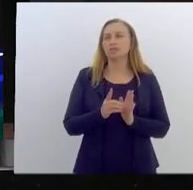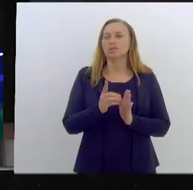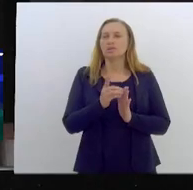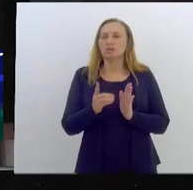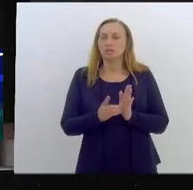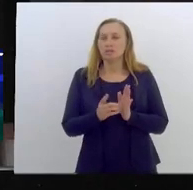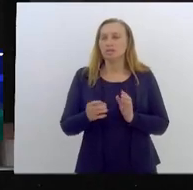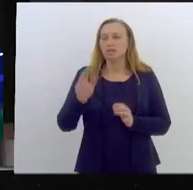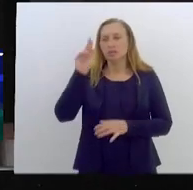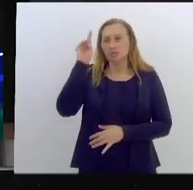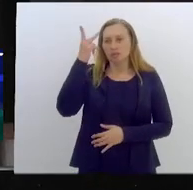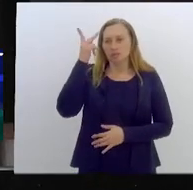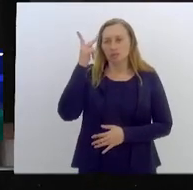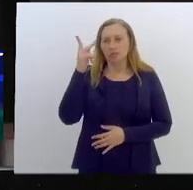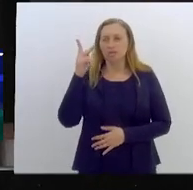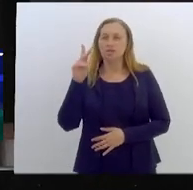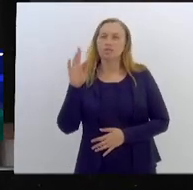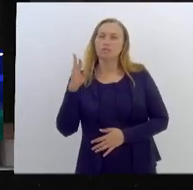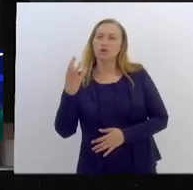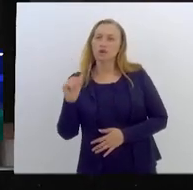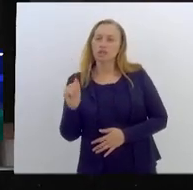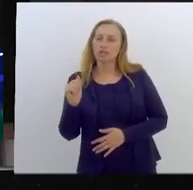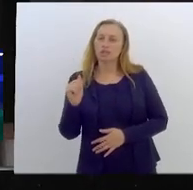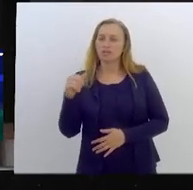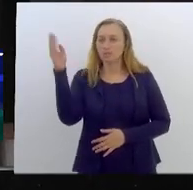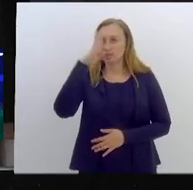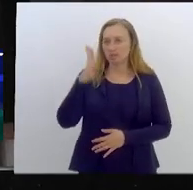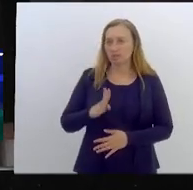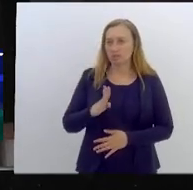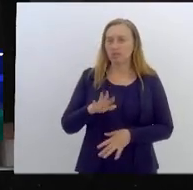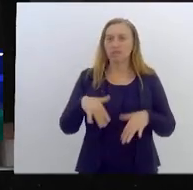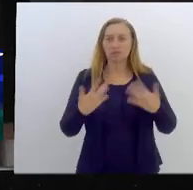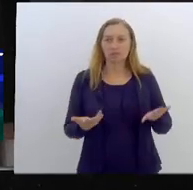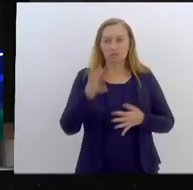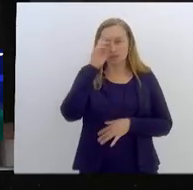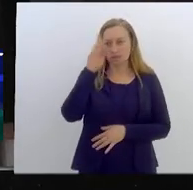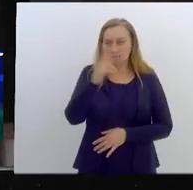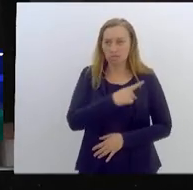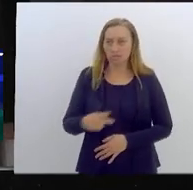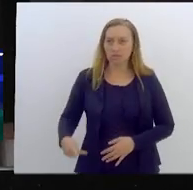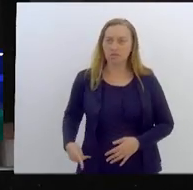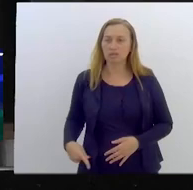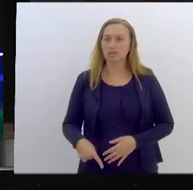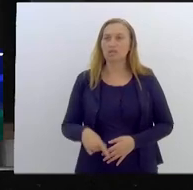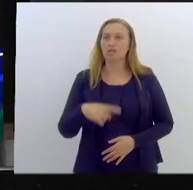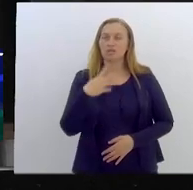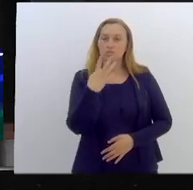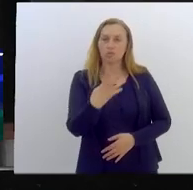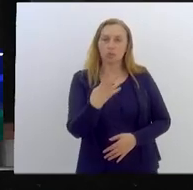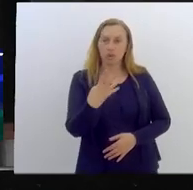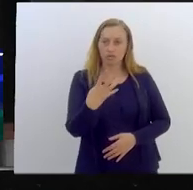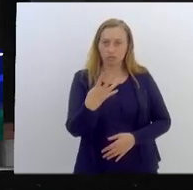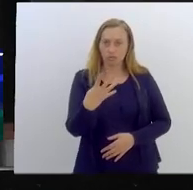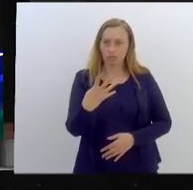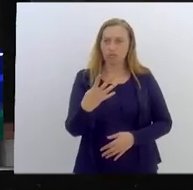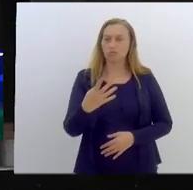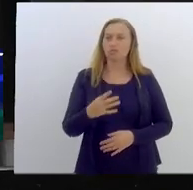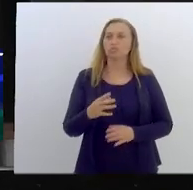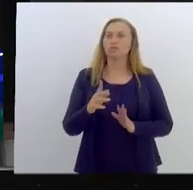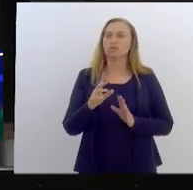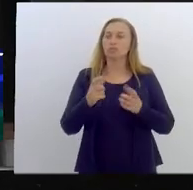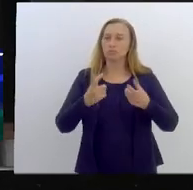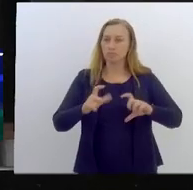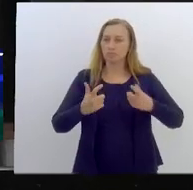Biográfico Brasileiro. Então, senhora presidente, fiz questão de ler esses quatro parágrafos, porque quando fiz a